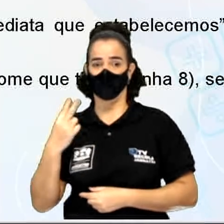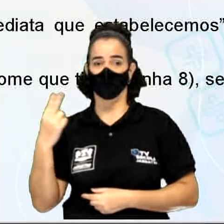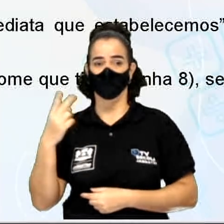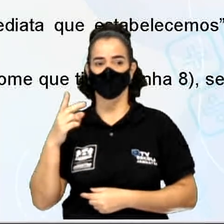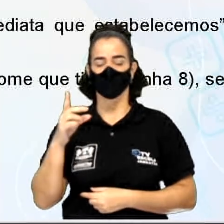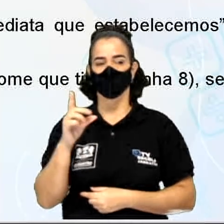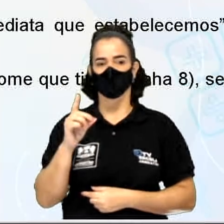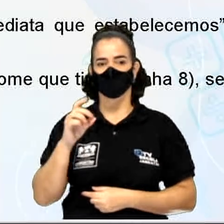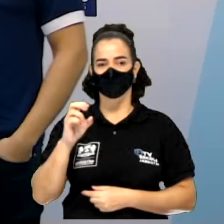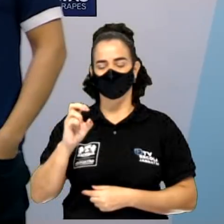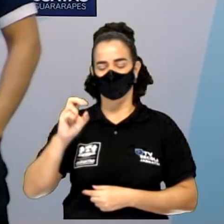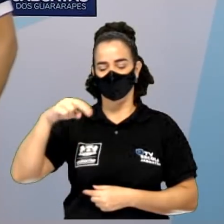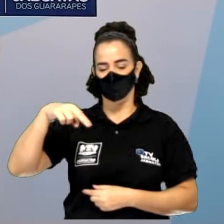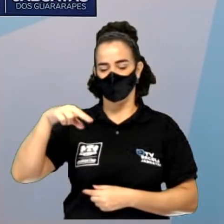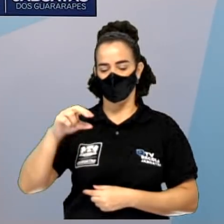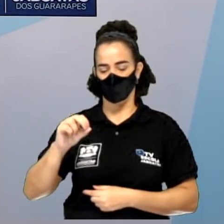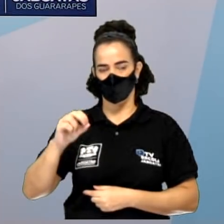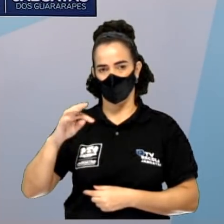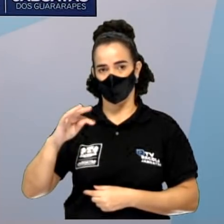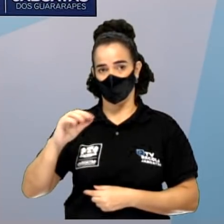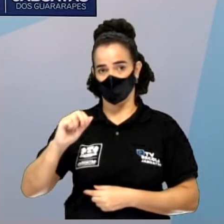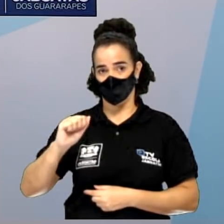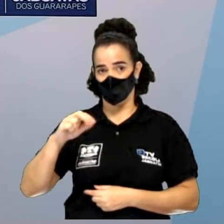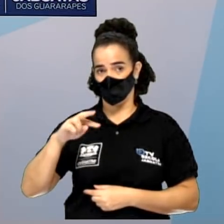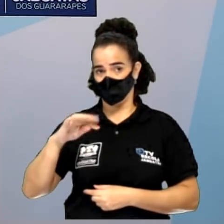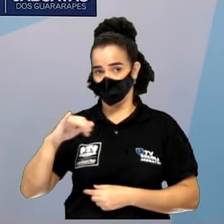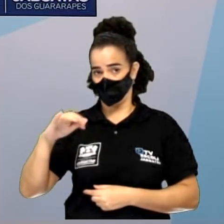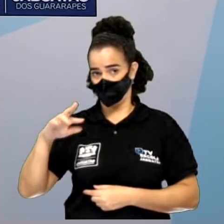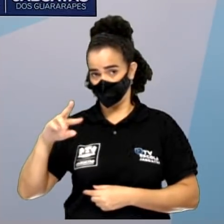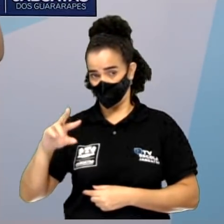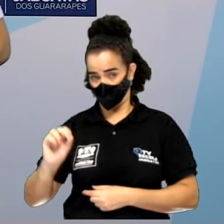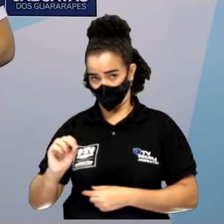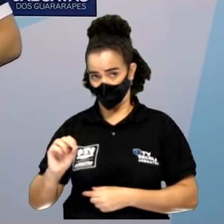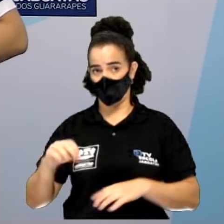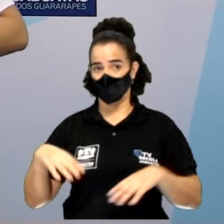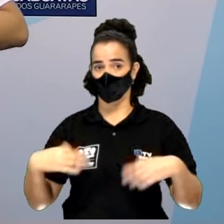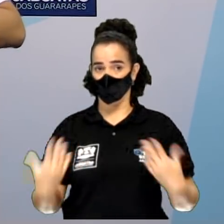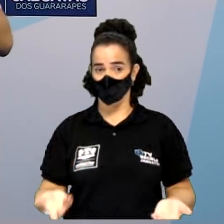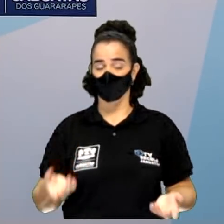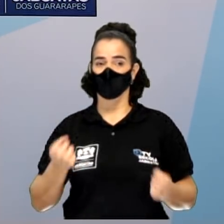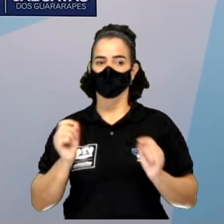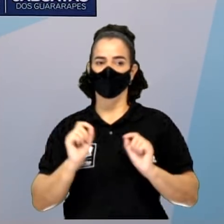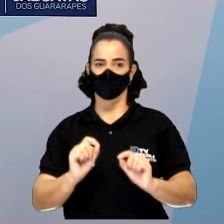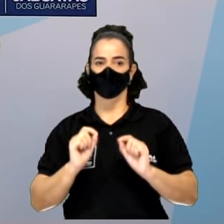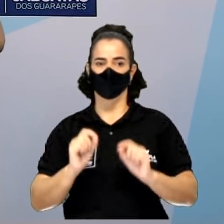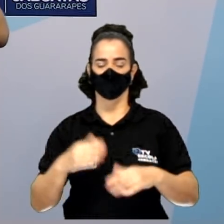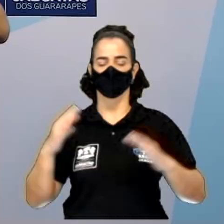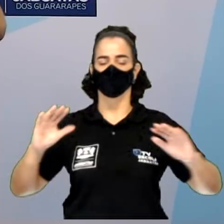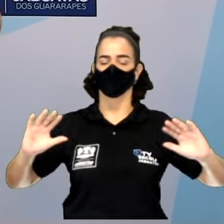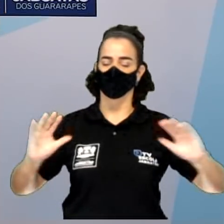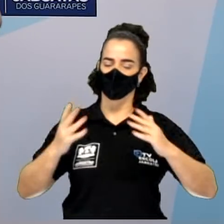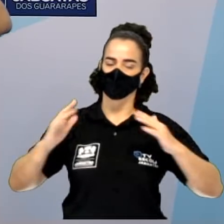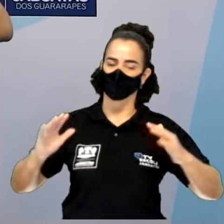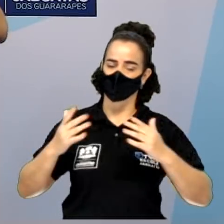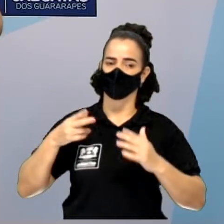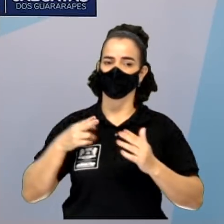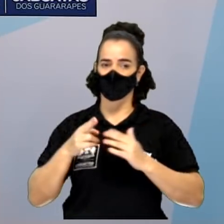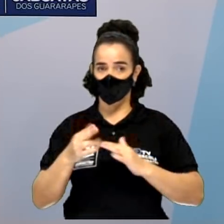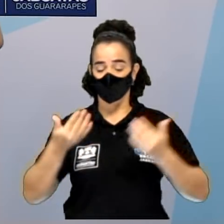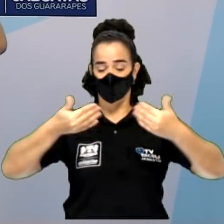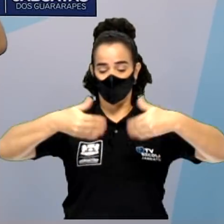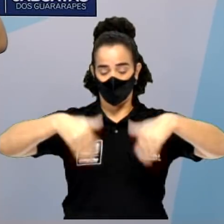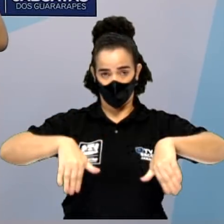Pessoal, nem sempre a gente tem todo o conhecimento do vocabulário que é usado na prova. Por isso que a gente sempre estimula, né, os alunos a